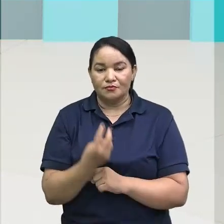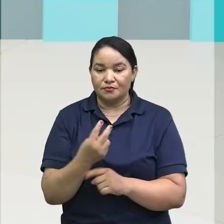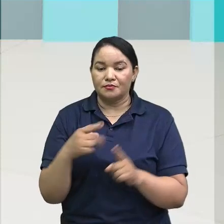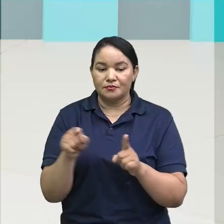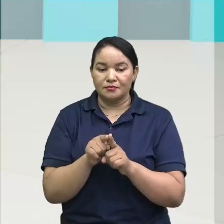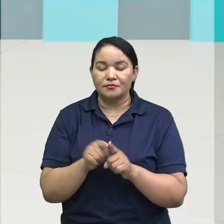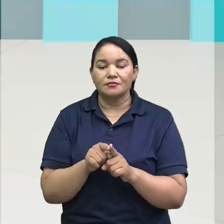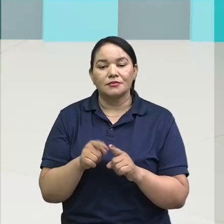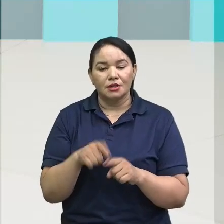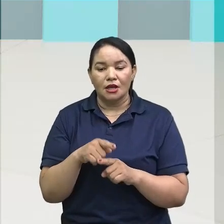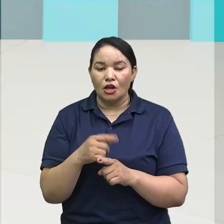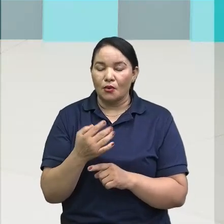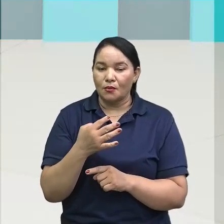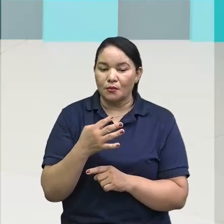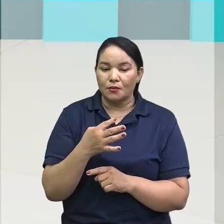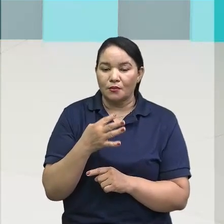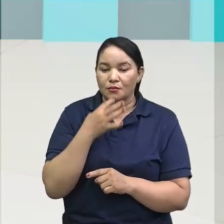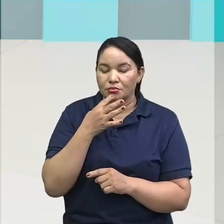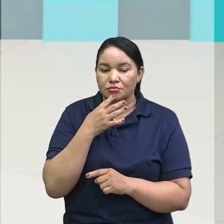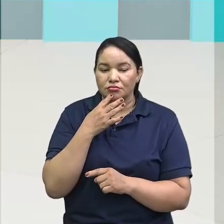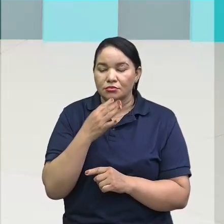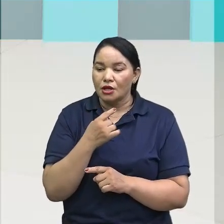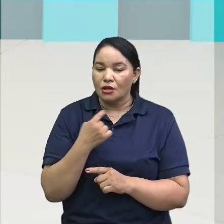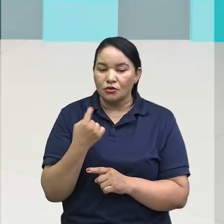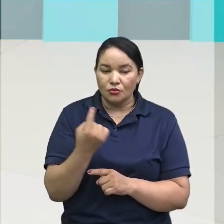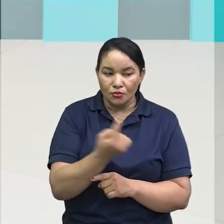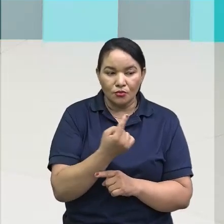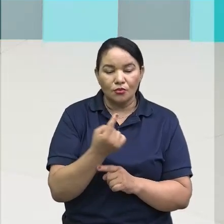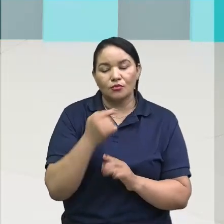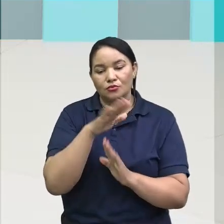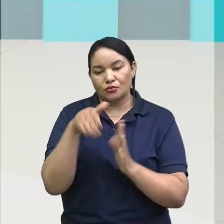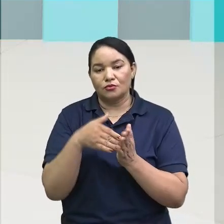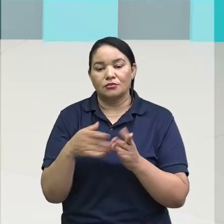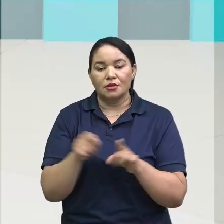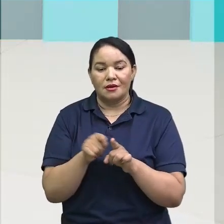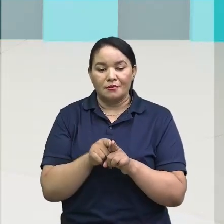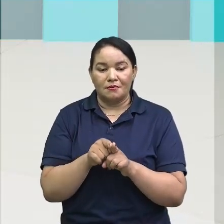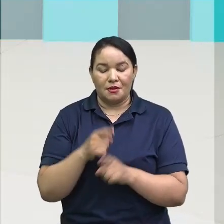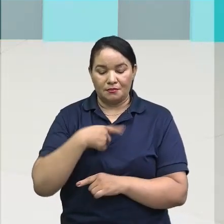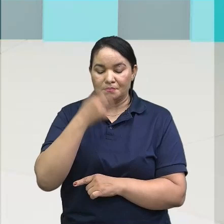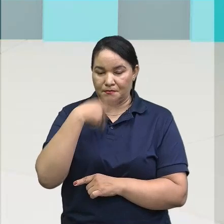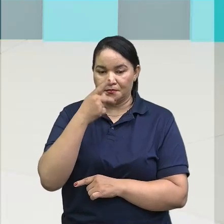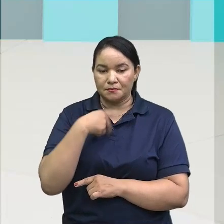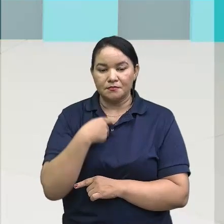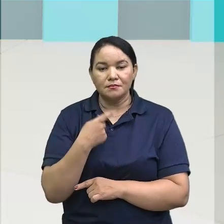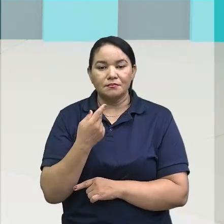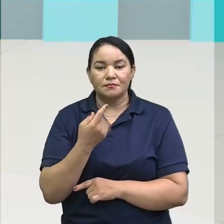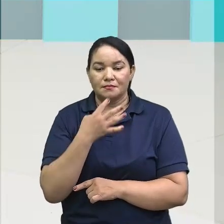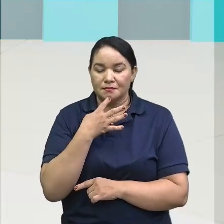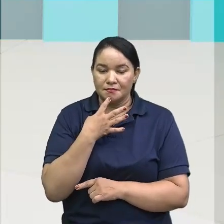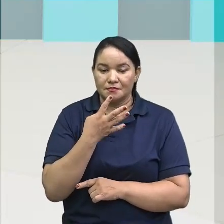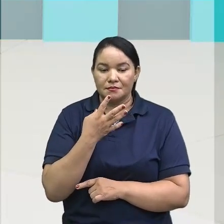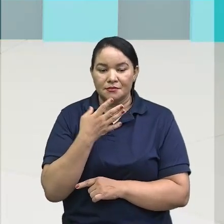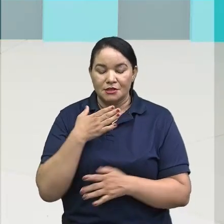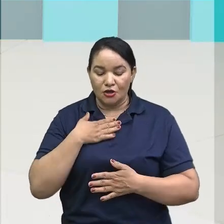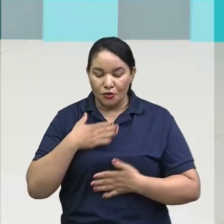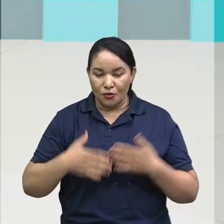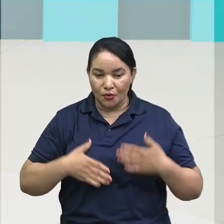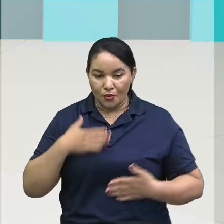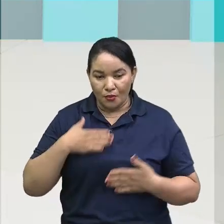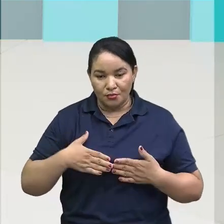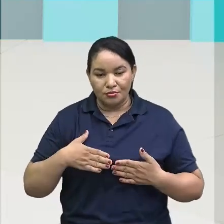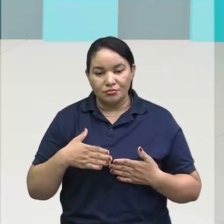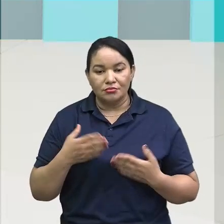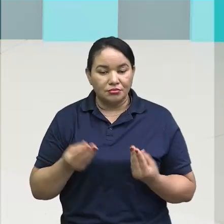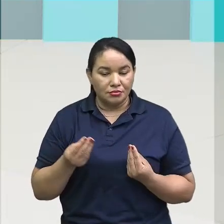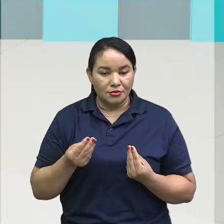conheço tudo ao meu redor e eu me conheço. Afinal, preciso entender que corpo é esse, quem vos fala, que